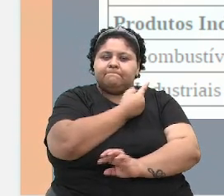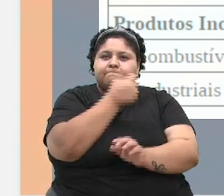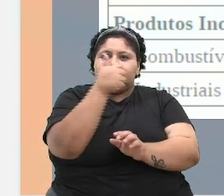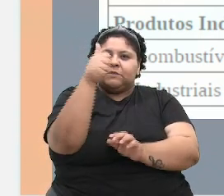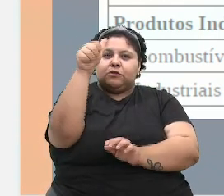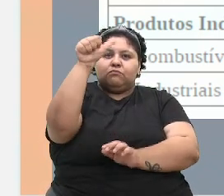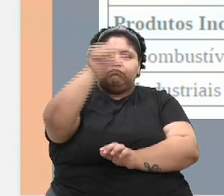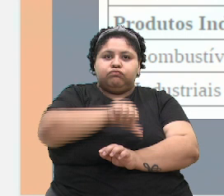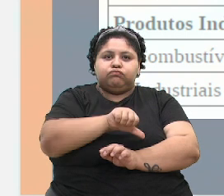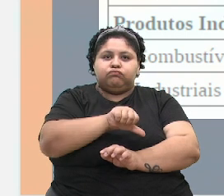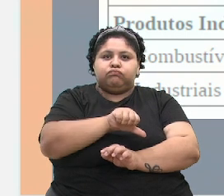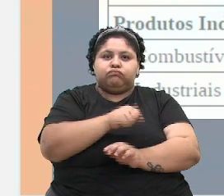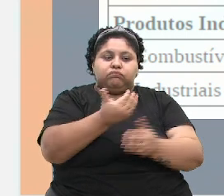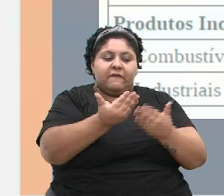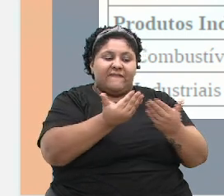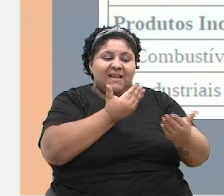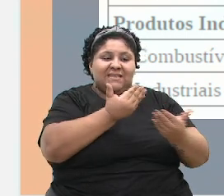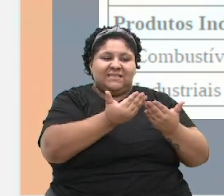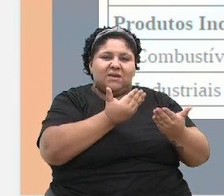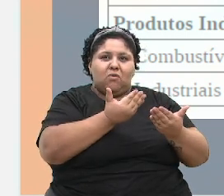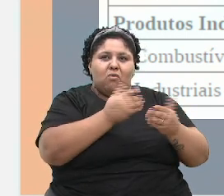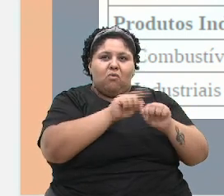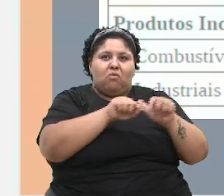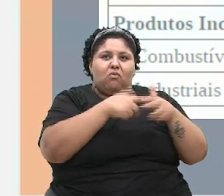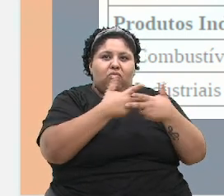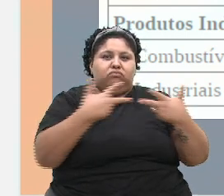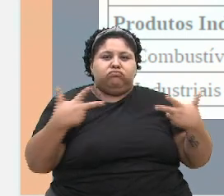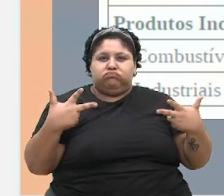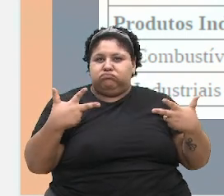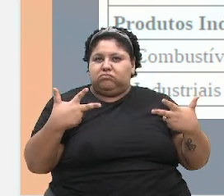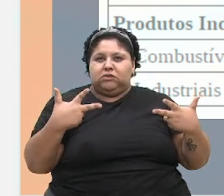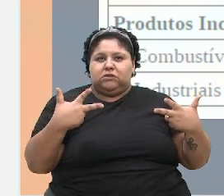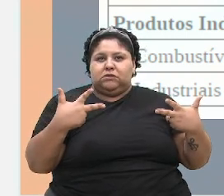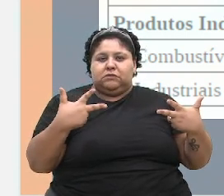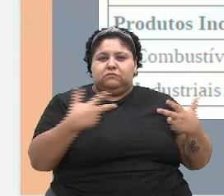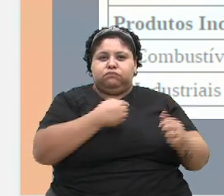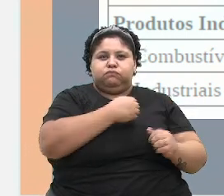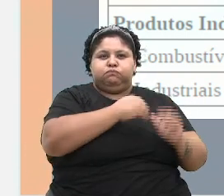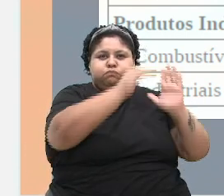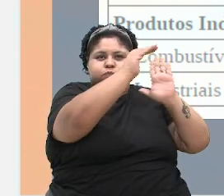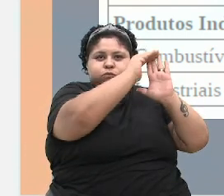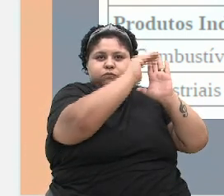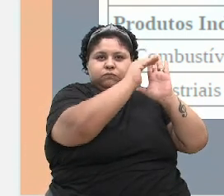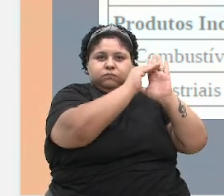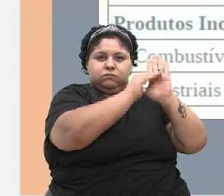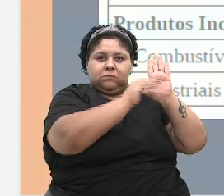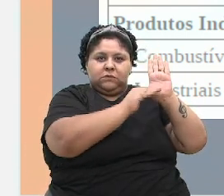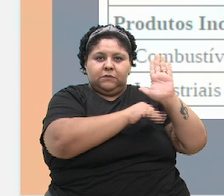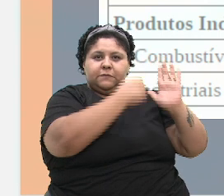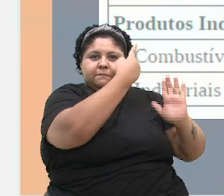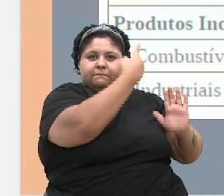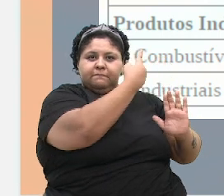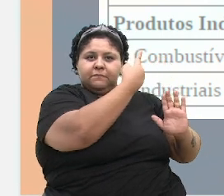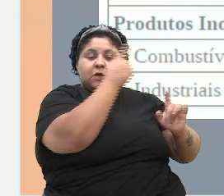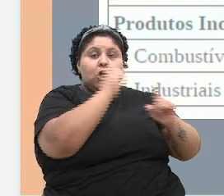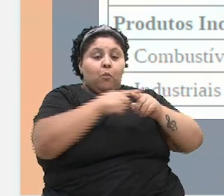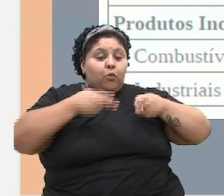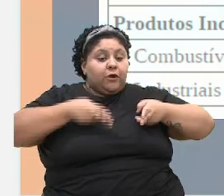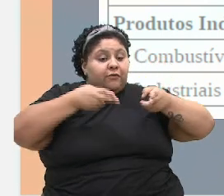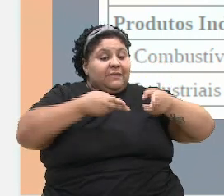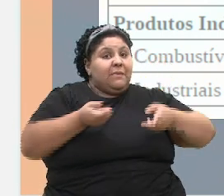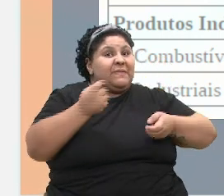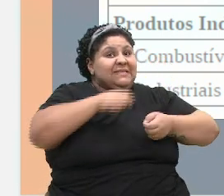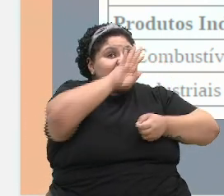na variação de cargas, produtos agrícolas, soja, farelo de soja, milho, açúcar, fertilizantes, porque um trem precisa ter